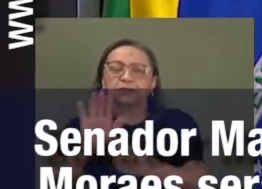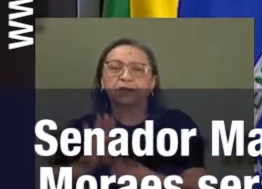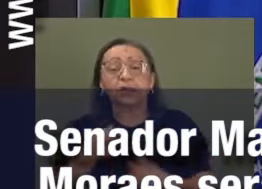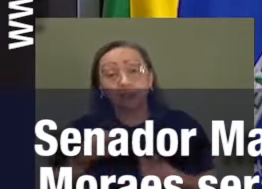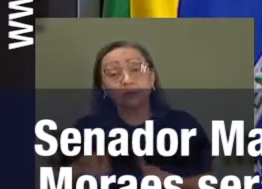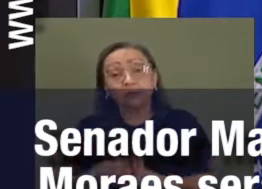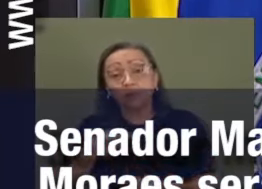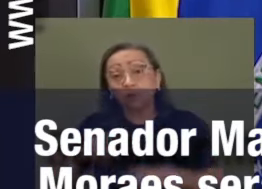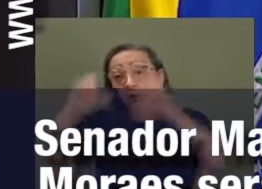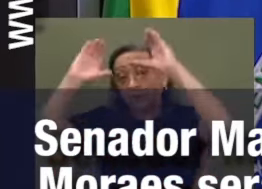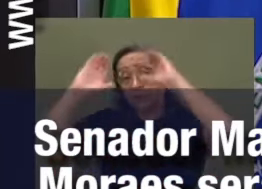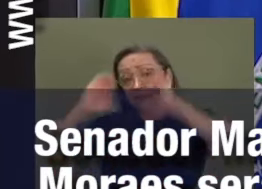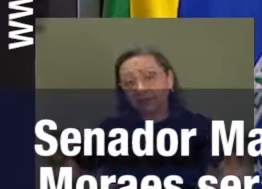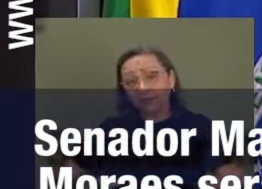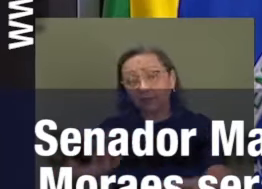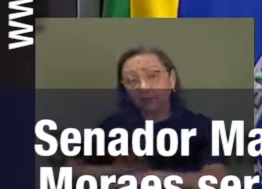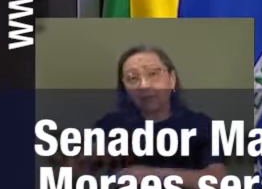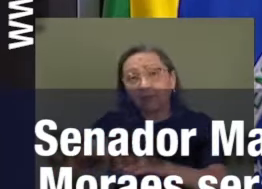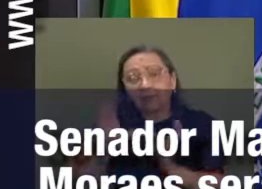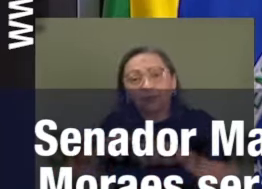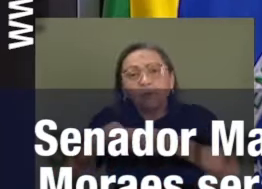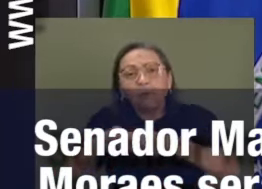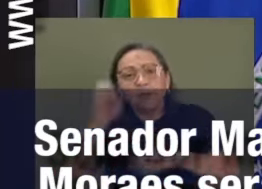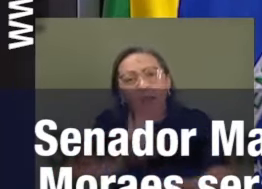cidadão da União Europeia.